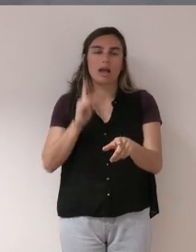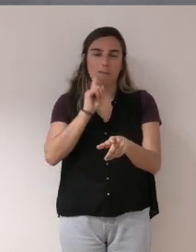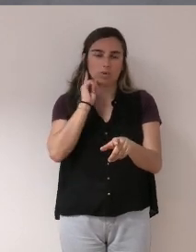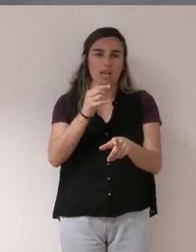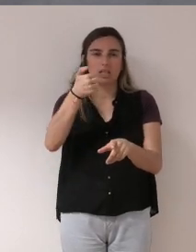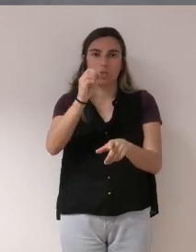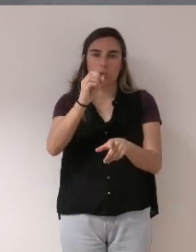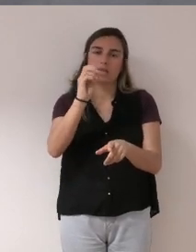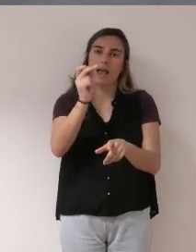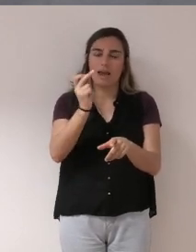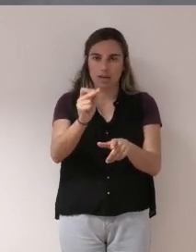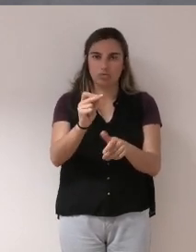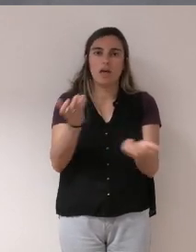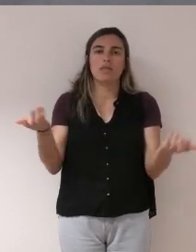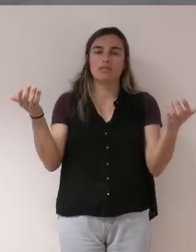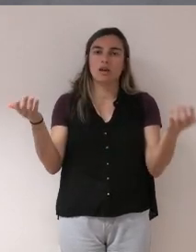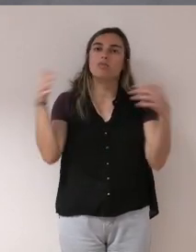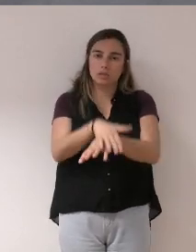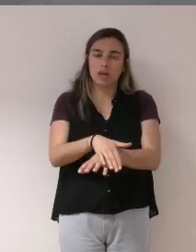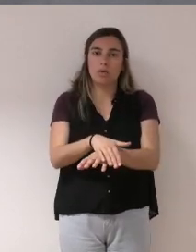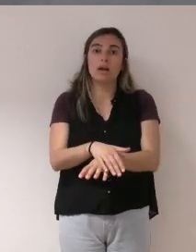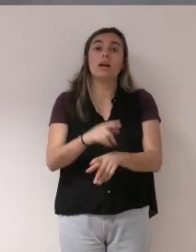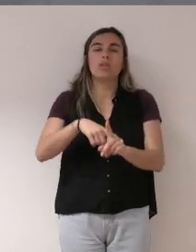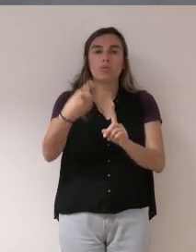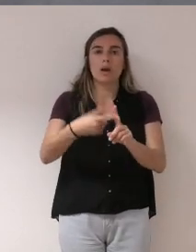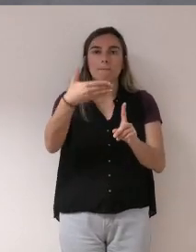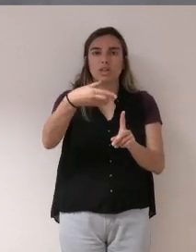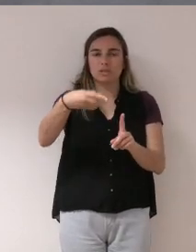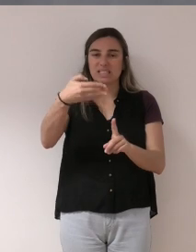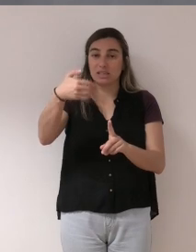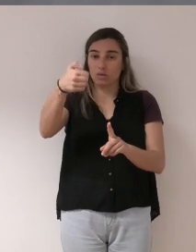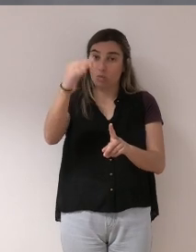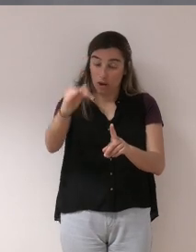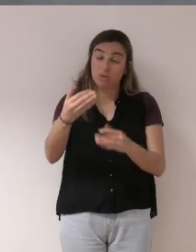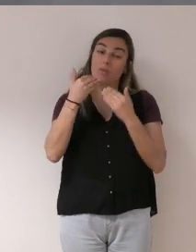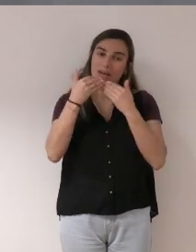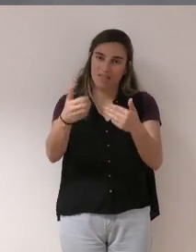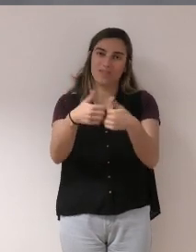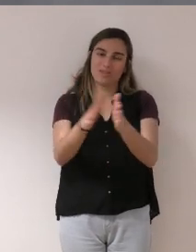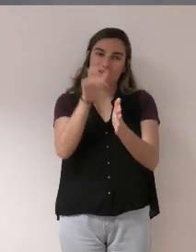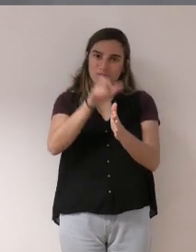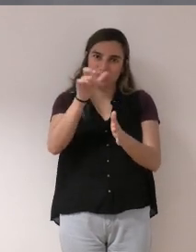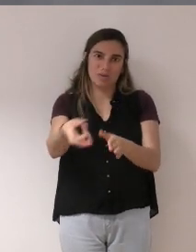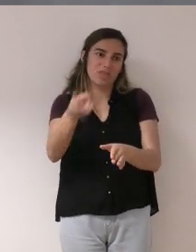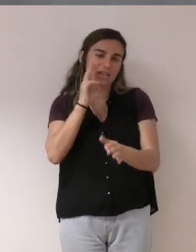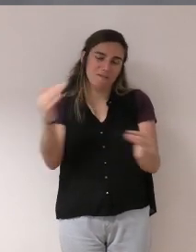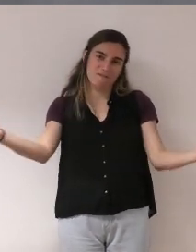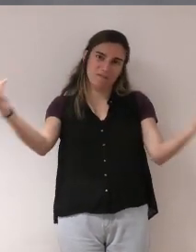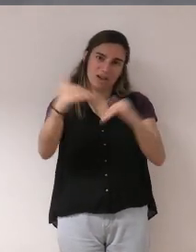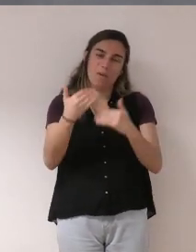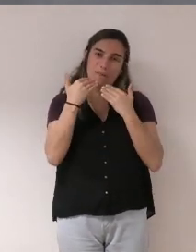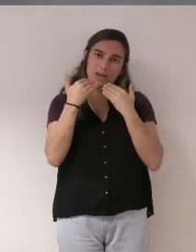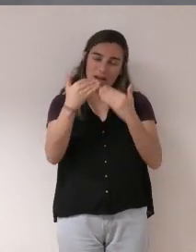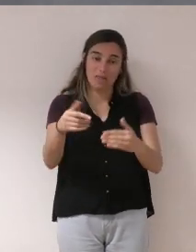Revolução de 1974. Depois queria agradecer a presença de toda a gente que veio hoje aqui